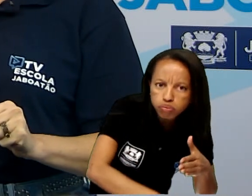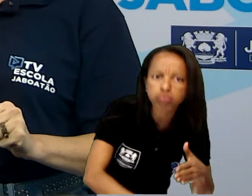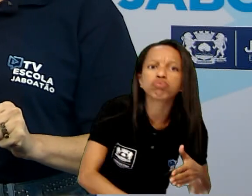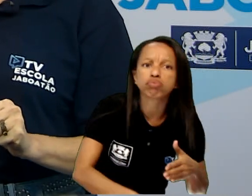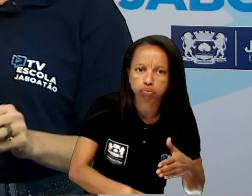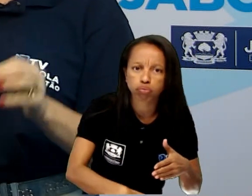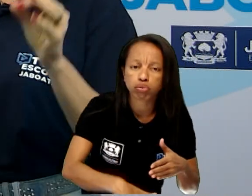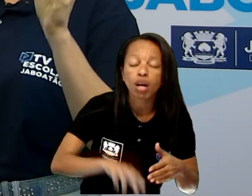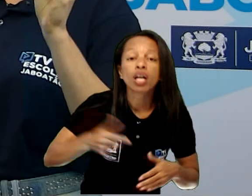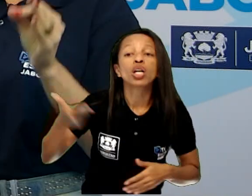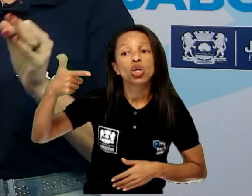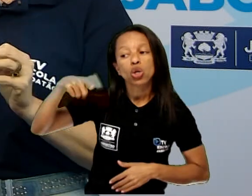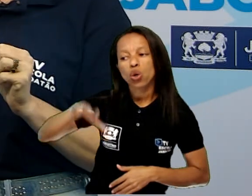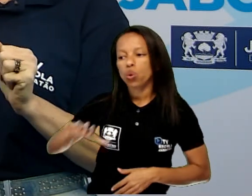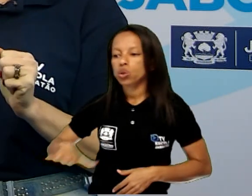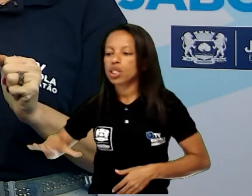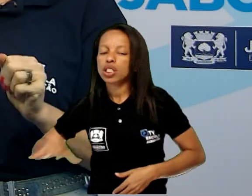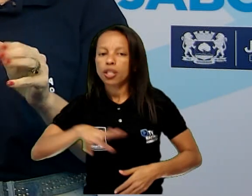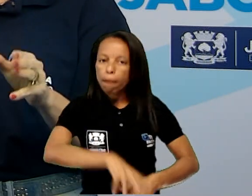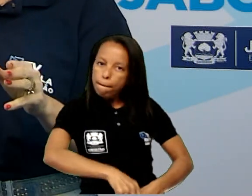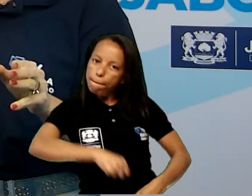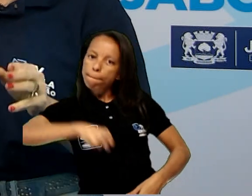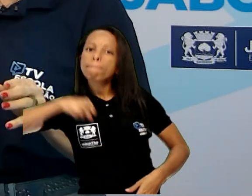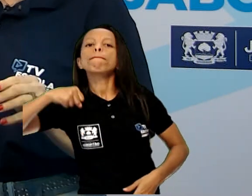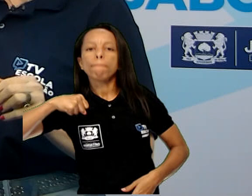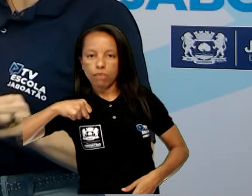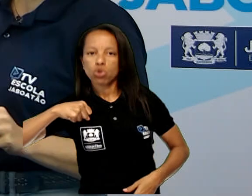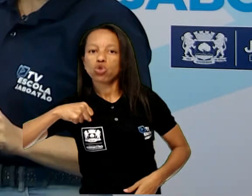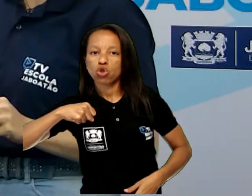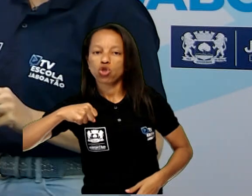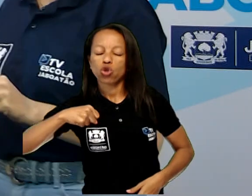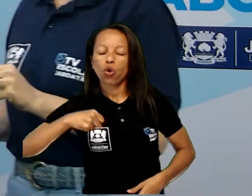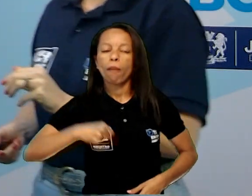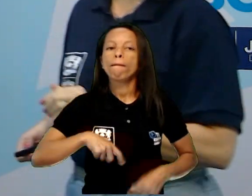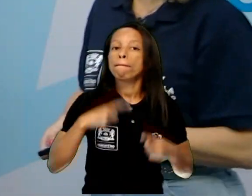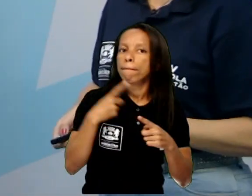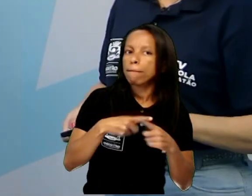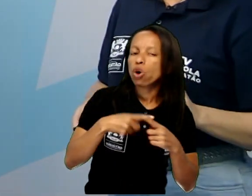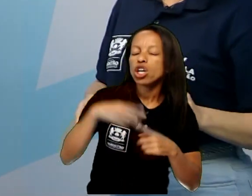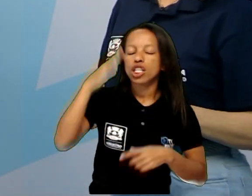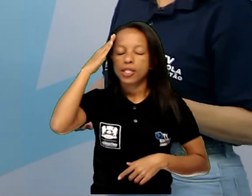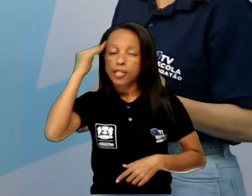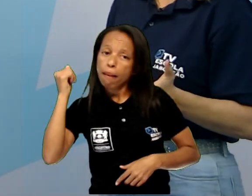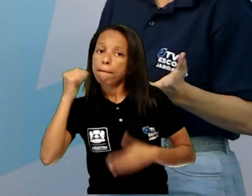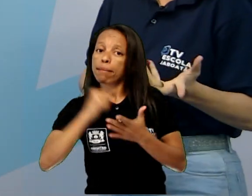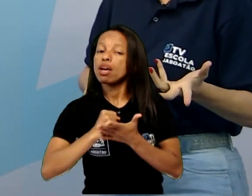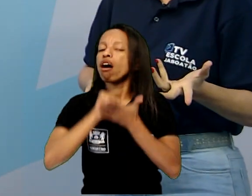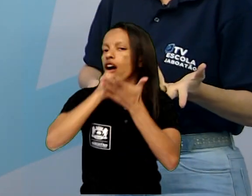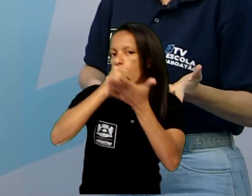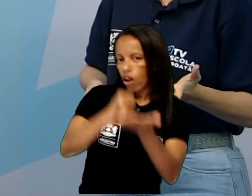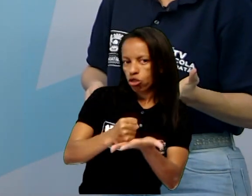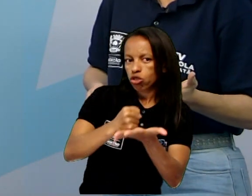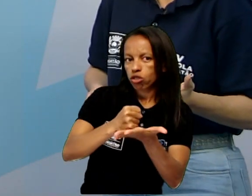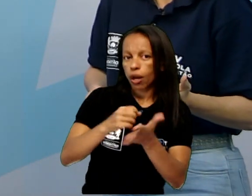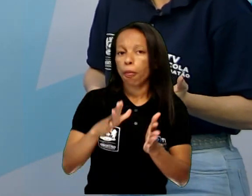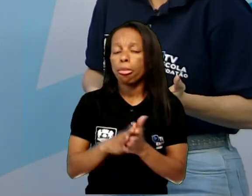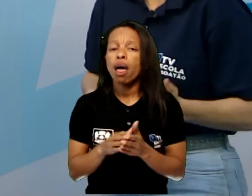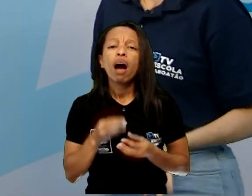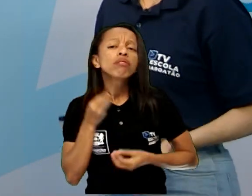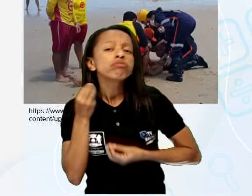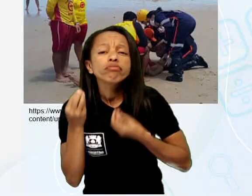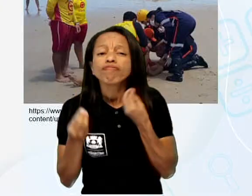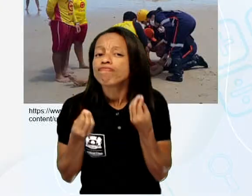primeiros socorros. Então é muito importante que você saiba disso, né? E aí o que é que você faz em casos de